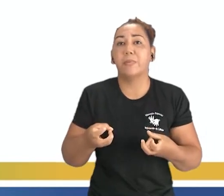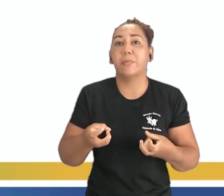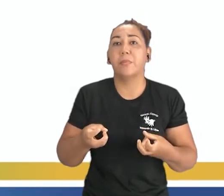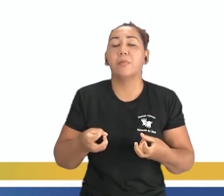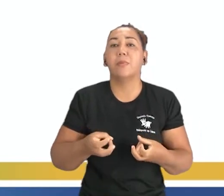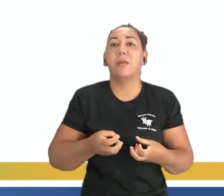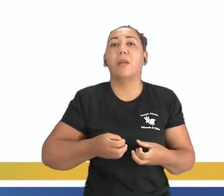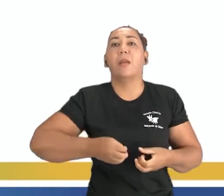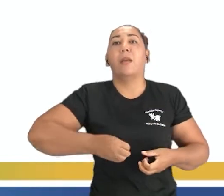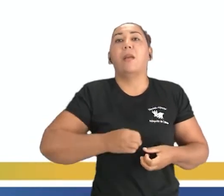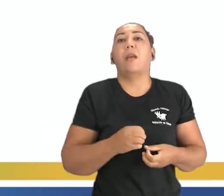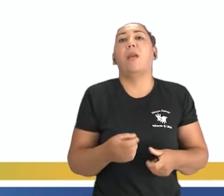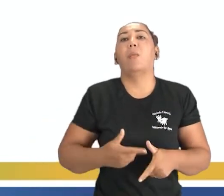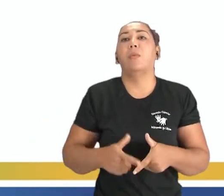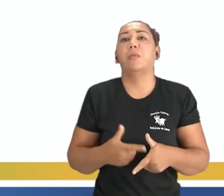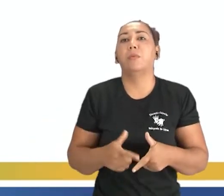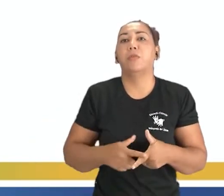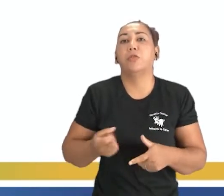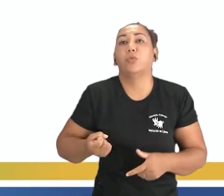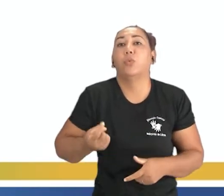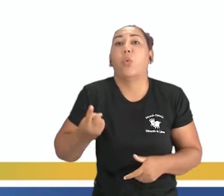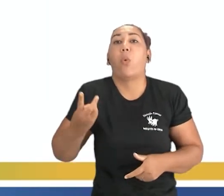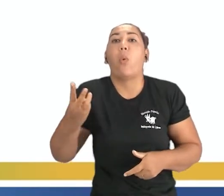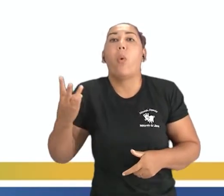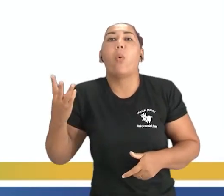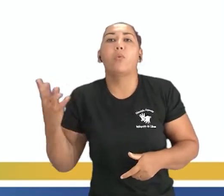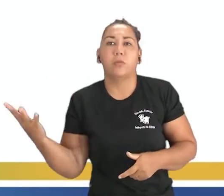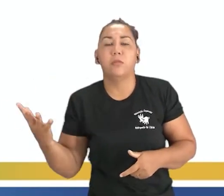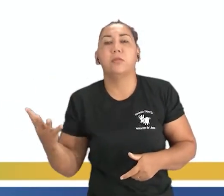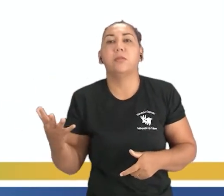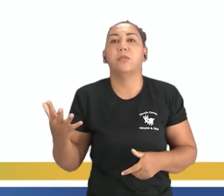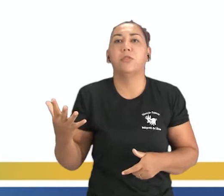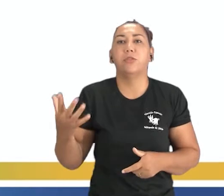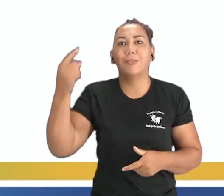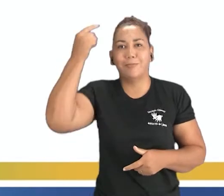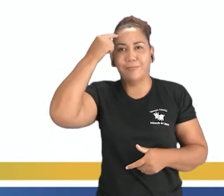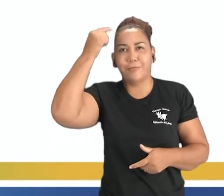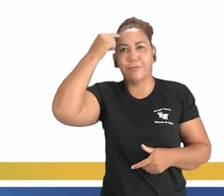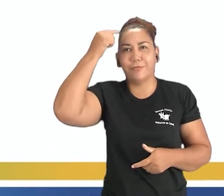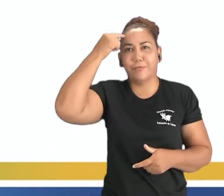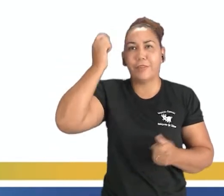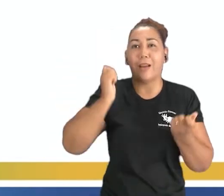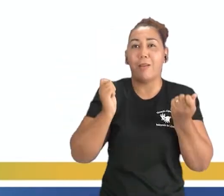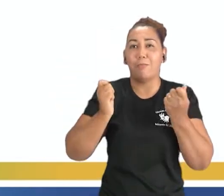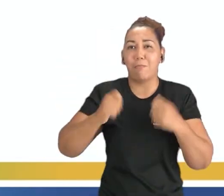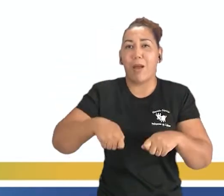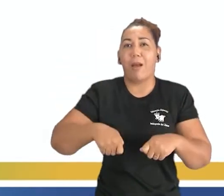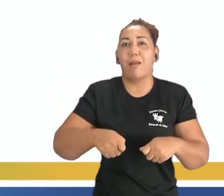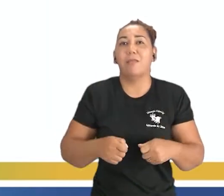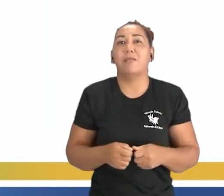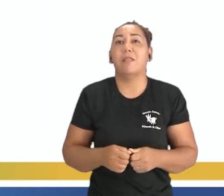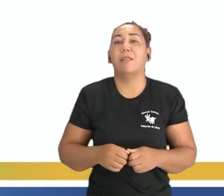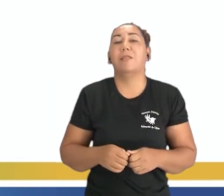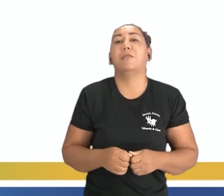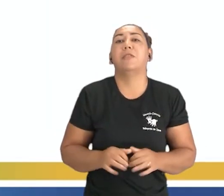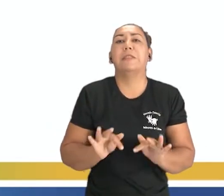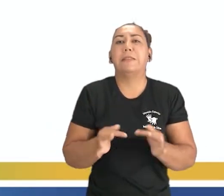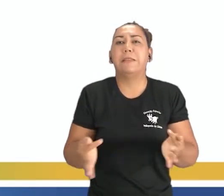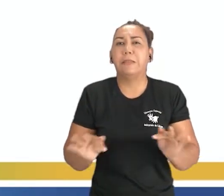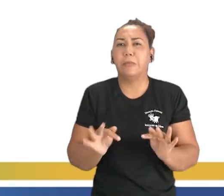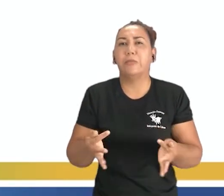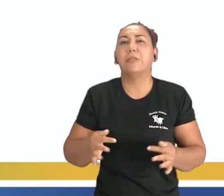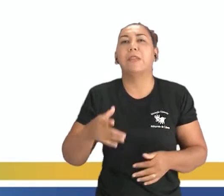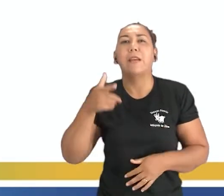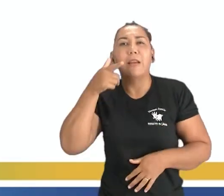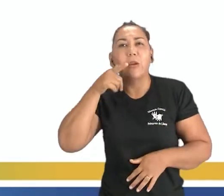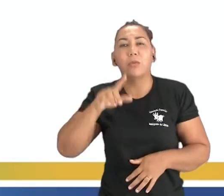clássico aí de contagem, né? Chamado aí de problema que gera a ideia das permutações simples, que a gente consegue resolver